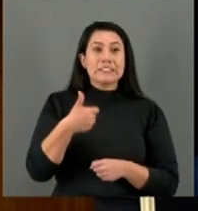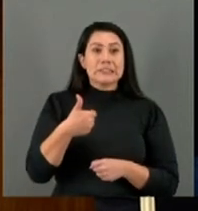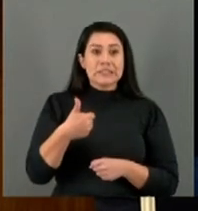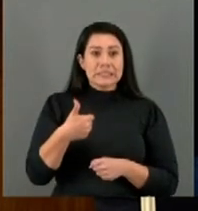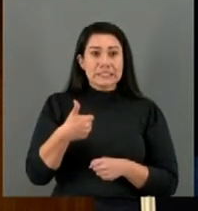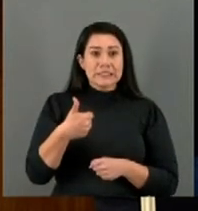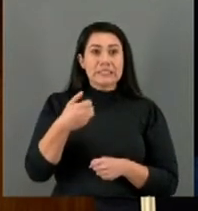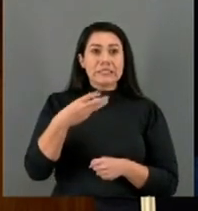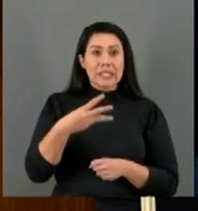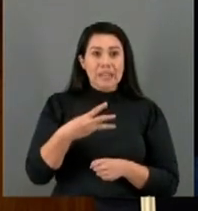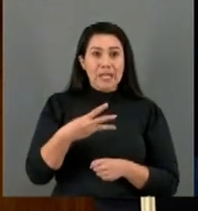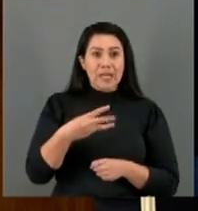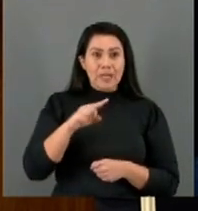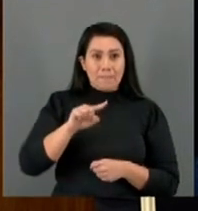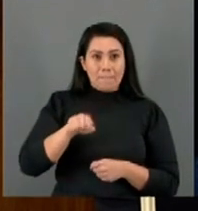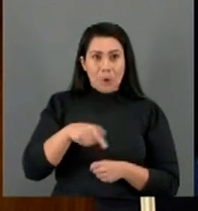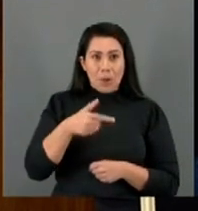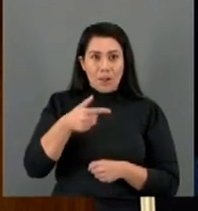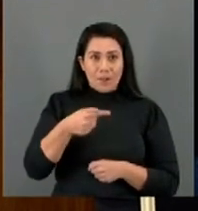13,75%.